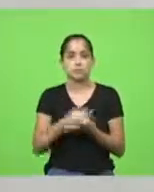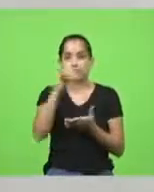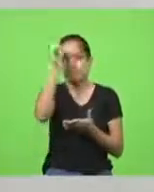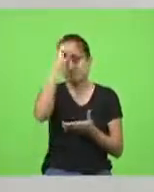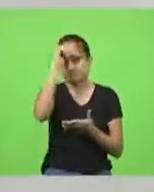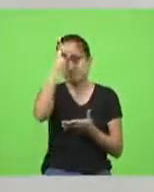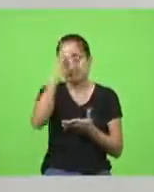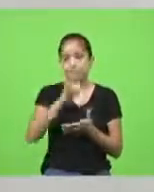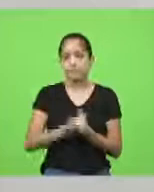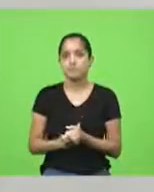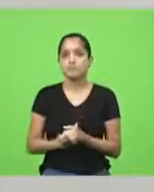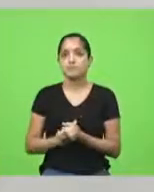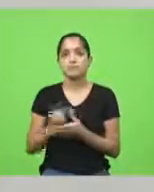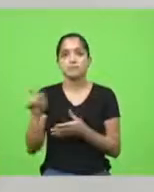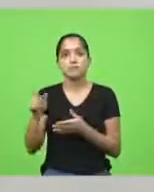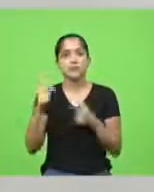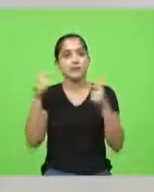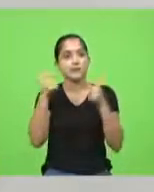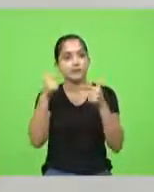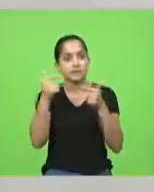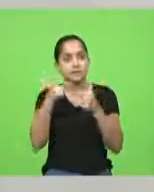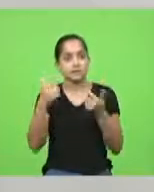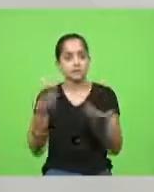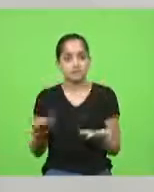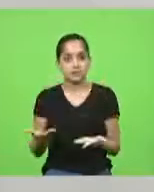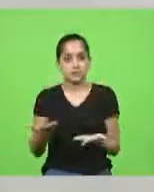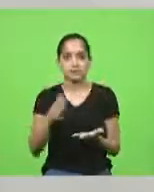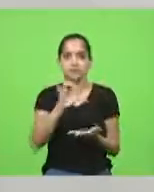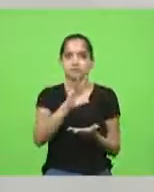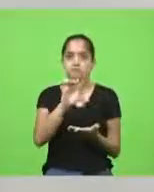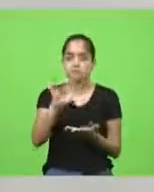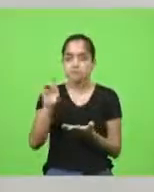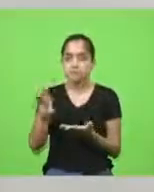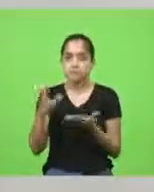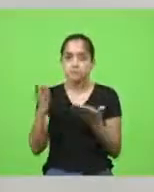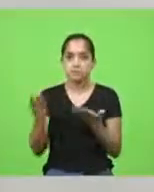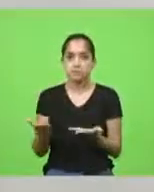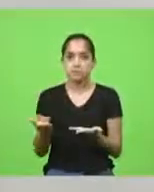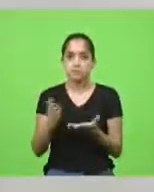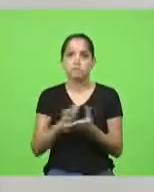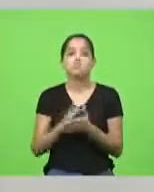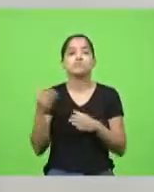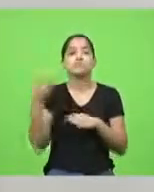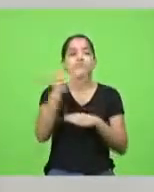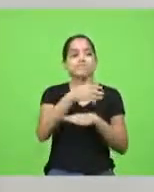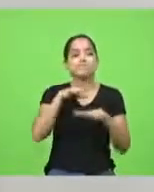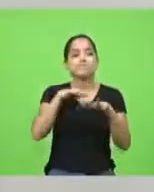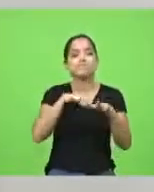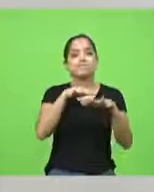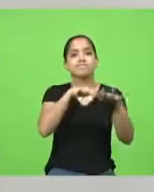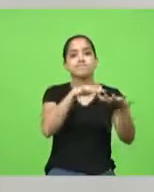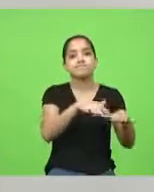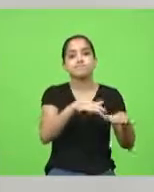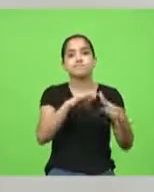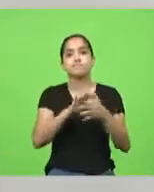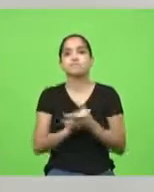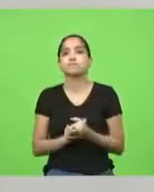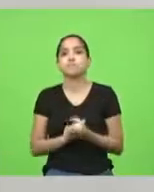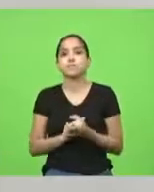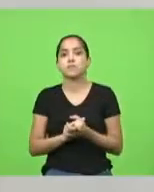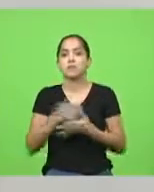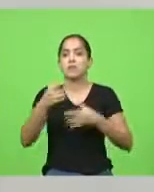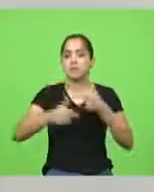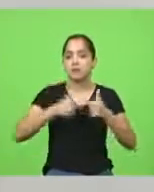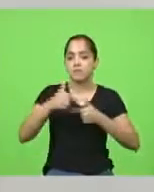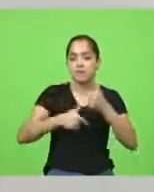o Supremo rindo da cara do povo, rindo de cada um de nós que fomos às ruas, que fazemos um trabalho sério todo